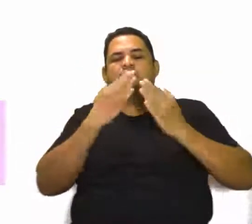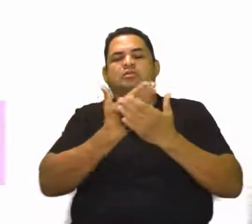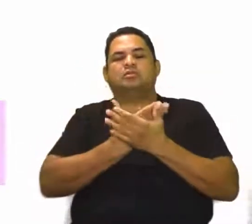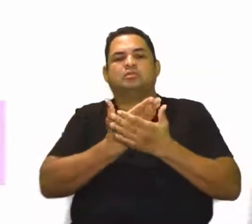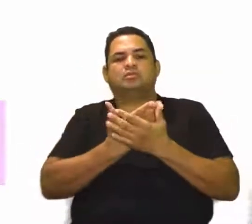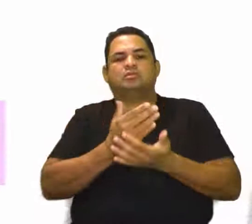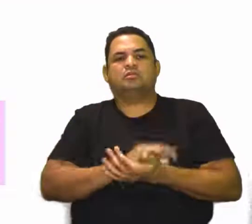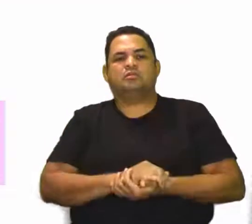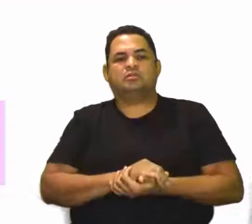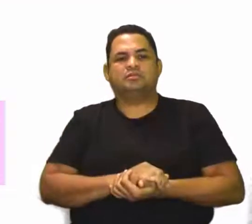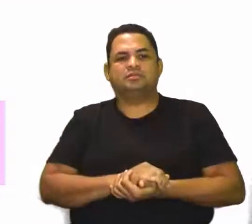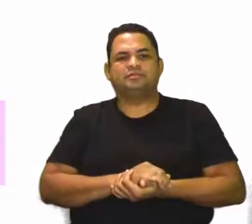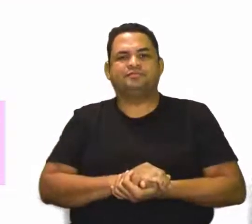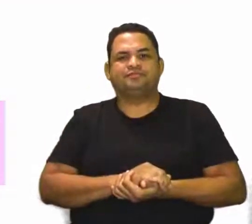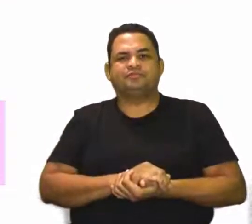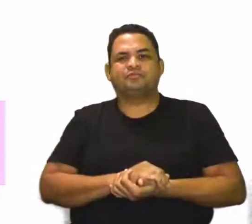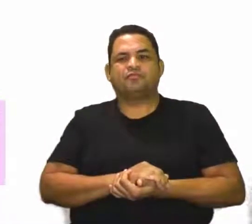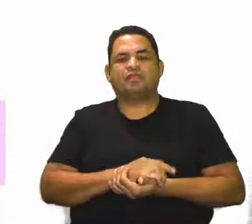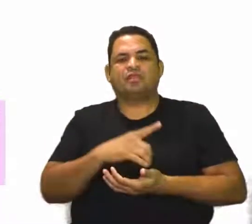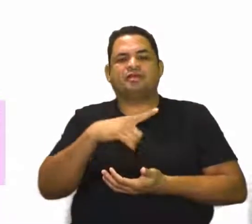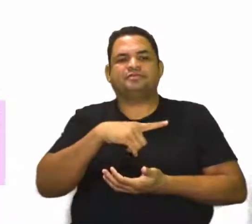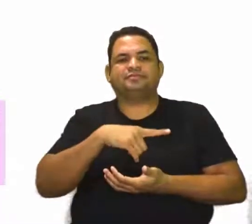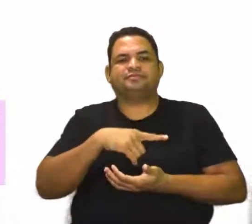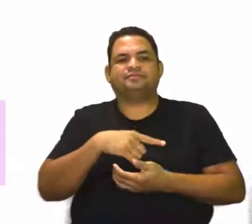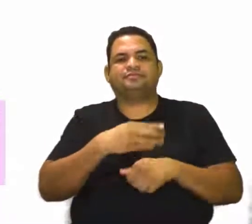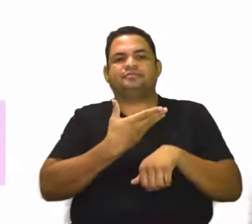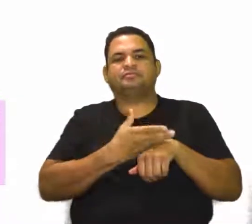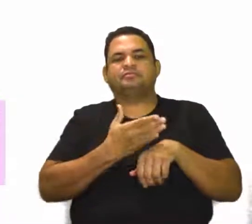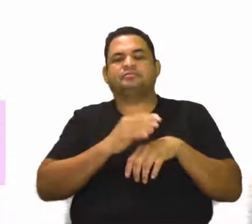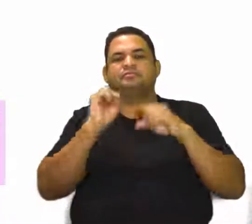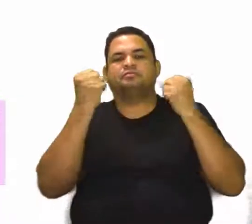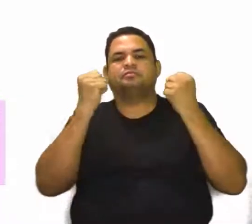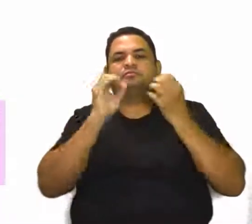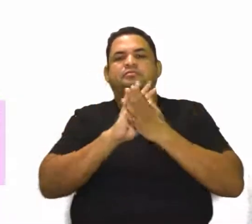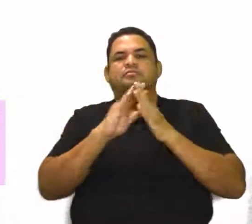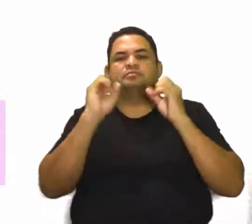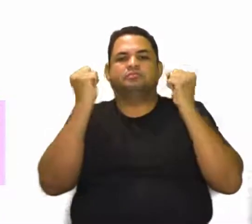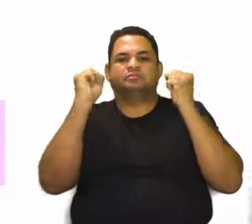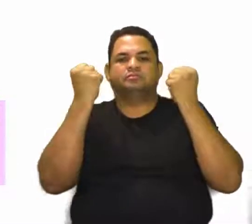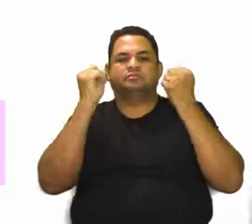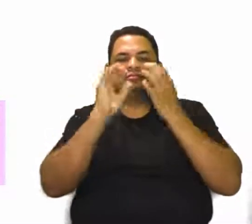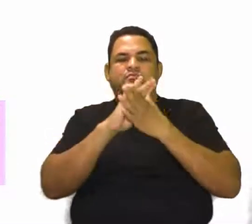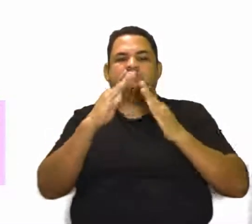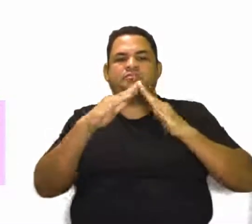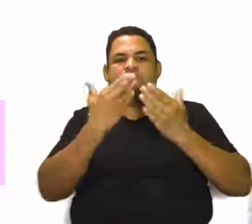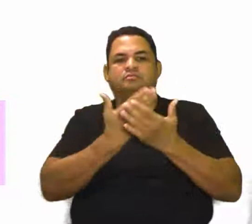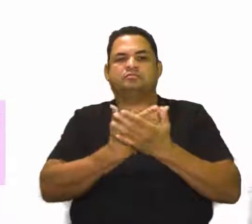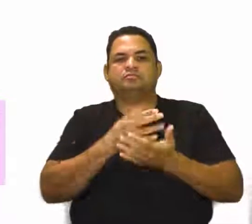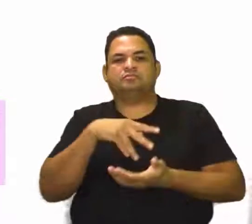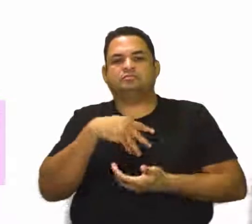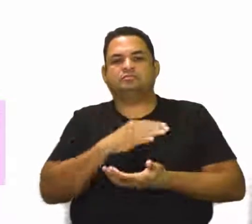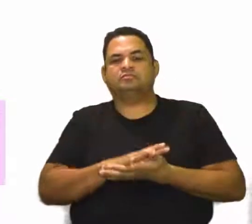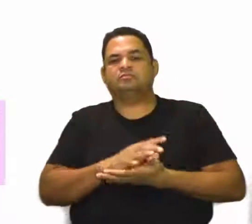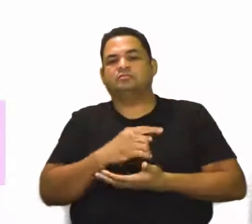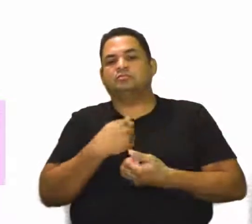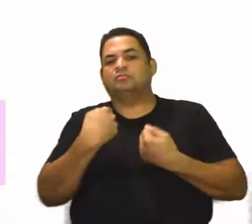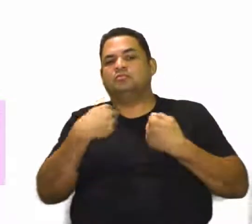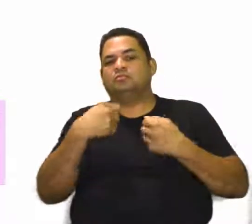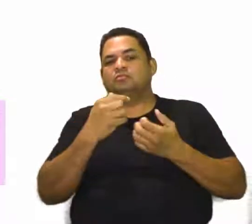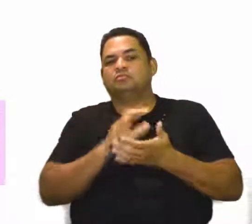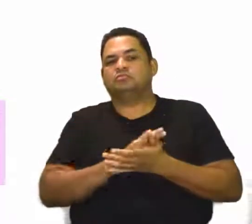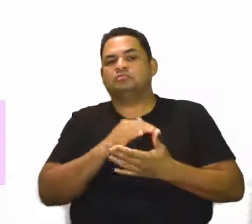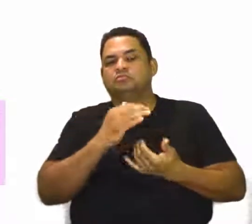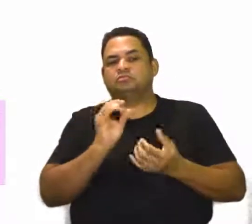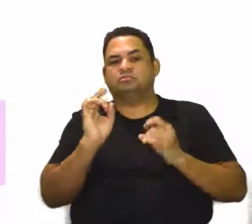bem, sobre o guia, eu trouxe aqui as práticas corporais da educação física escolar, para dizer para vocês que nós podemos